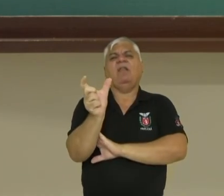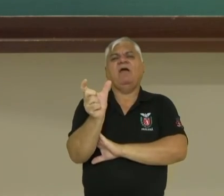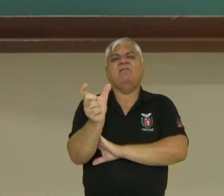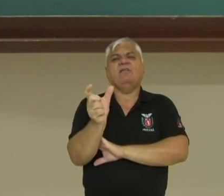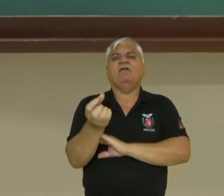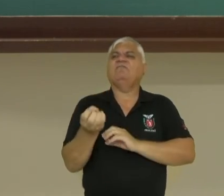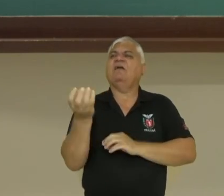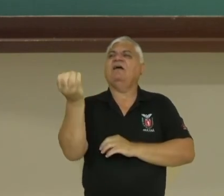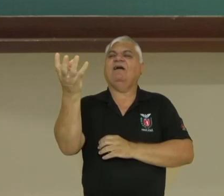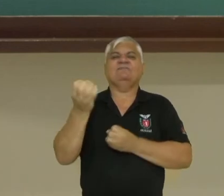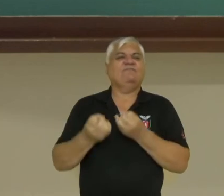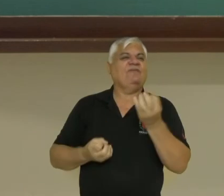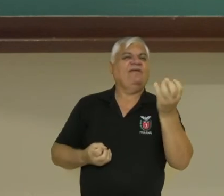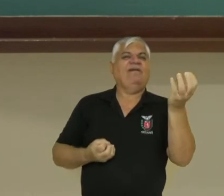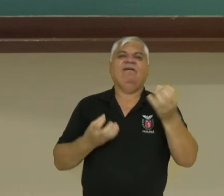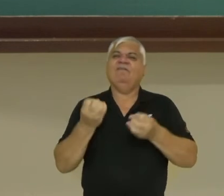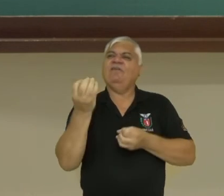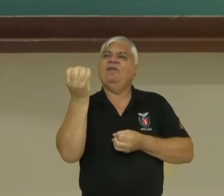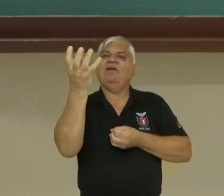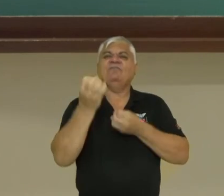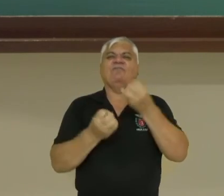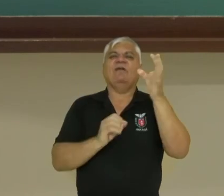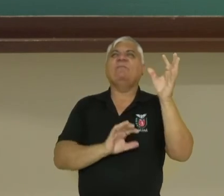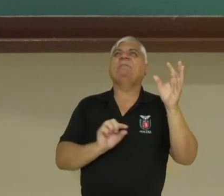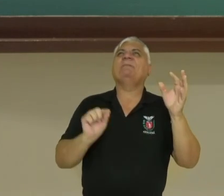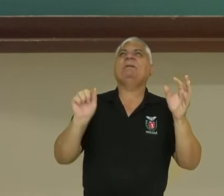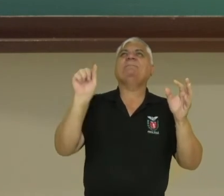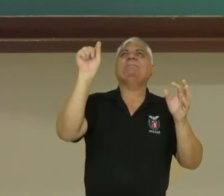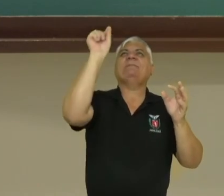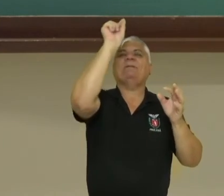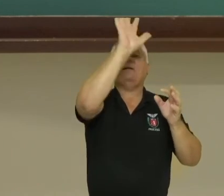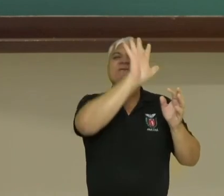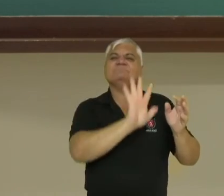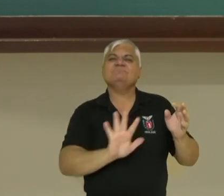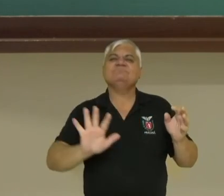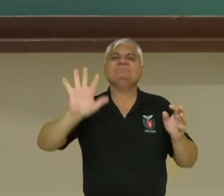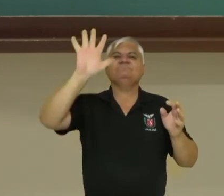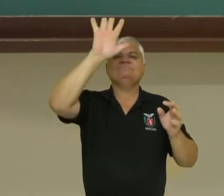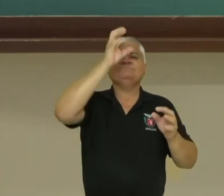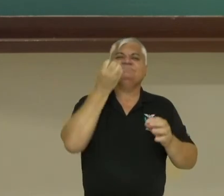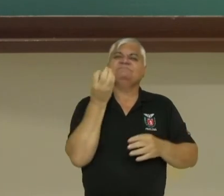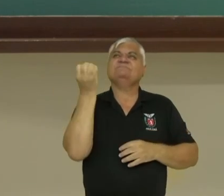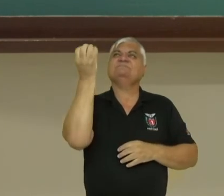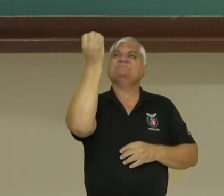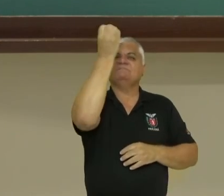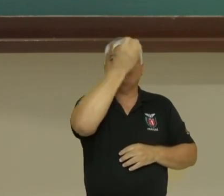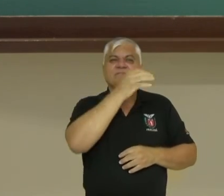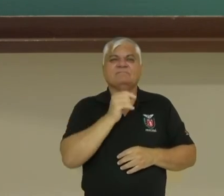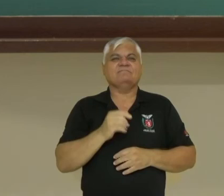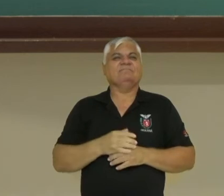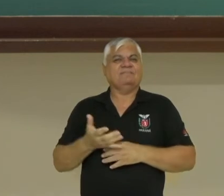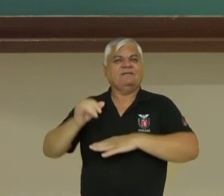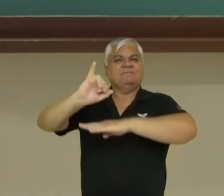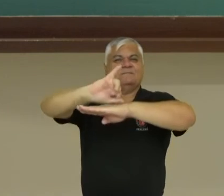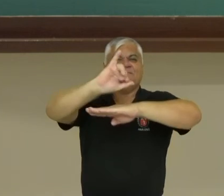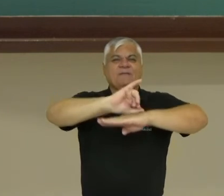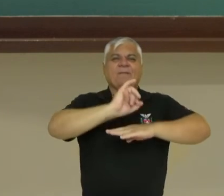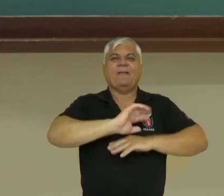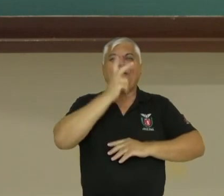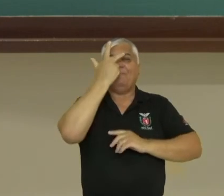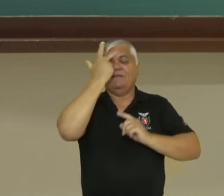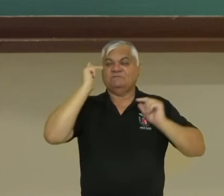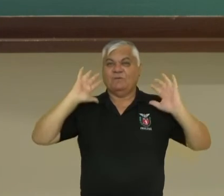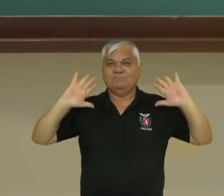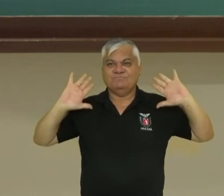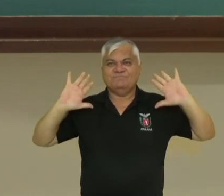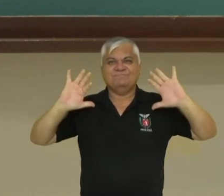passa a viajar de uma cidade para outra, se apresentando. E com isso ele vai atingir muito mais públicos, né? Vai